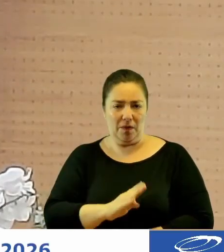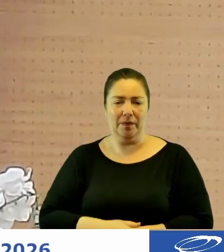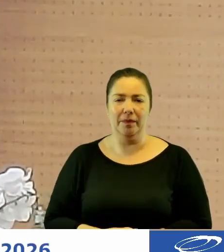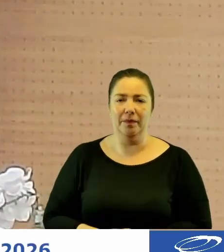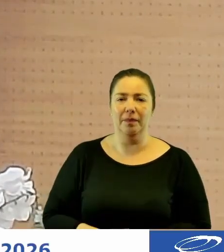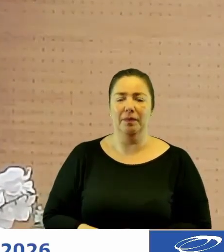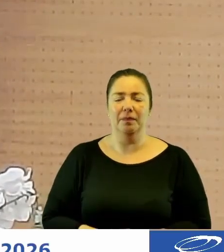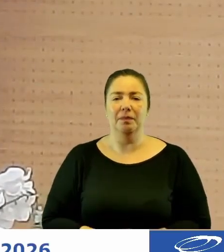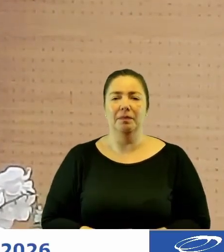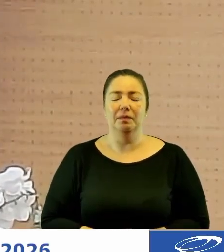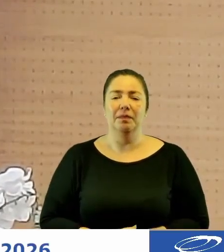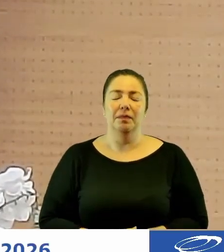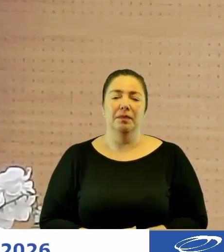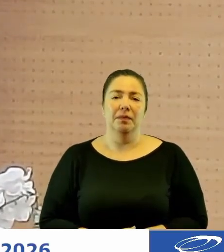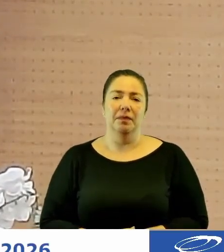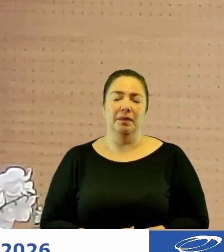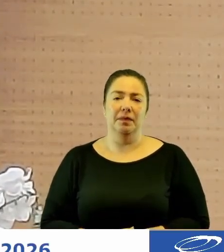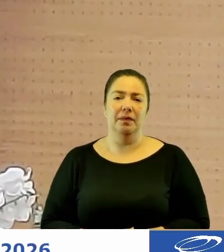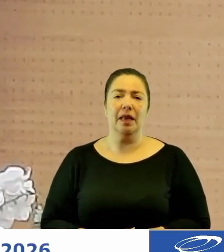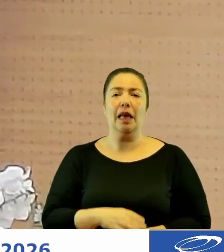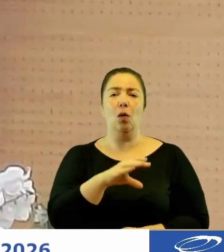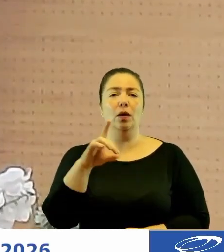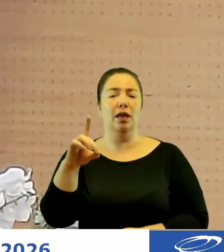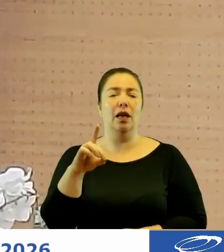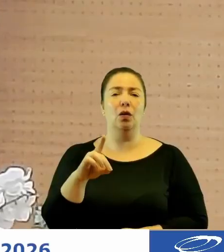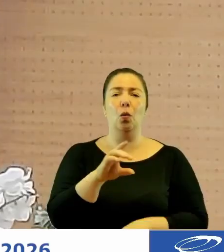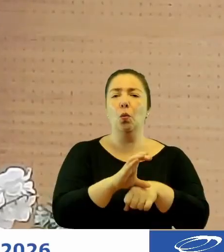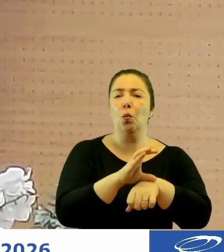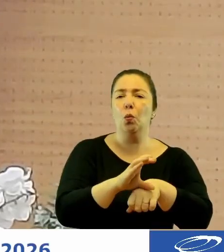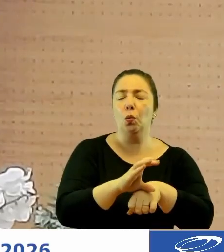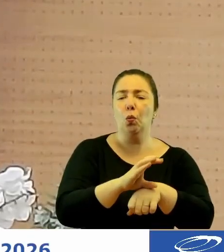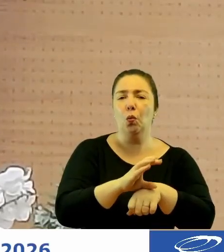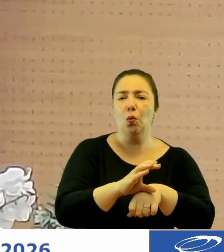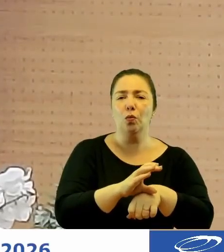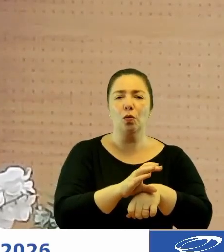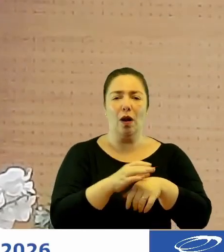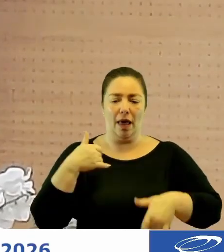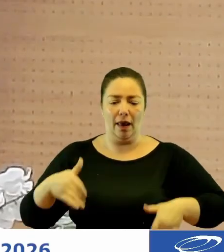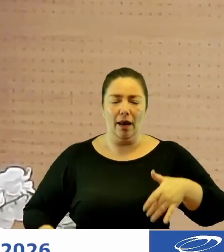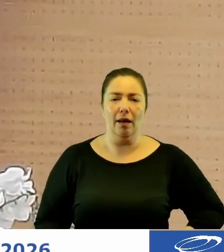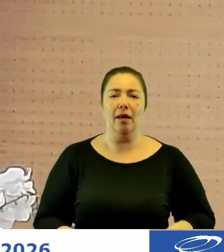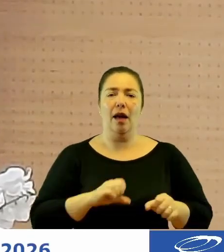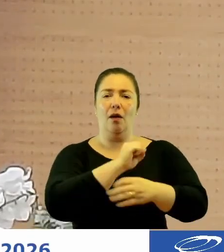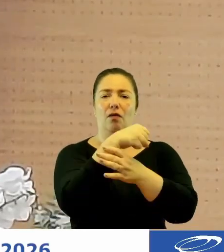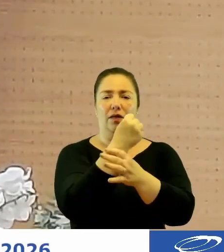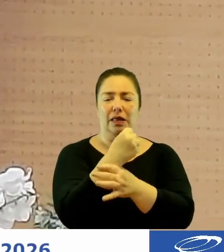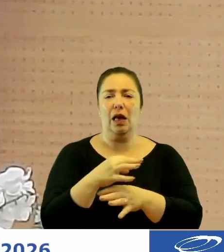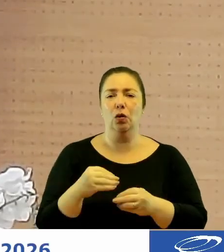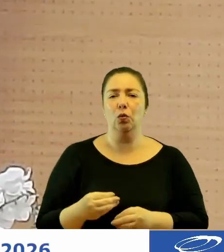EPM-Unifesp. É coordenador do curso de especialização em infecções musculoesqueléticas do Departamento de Ortopedia e Traumatologia